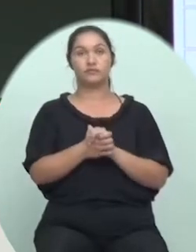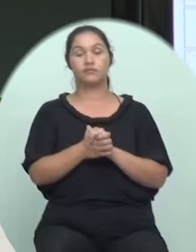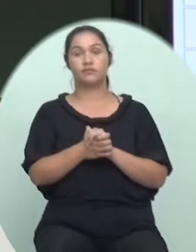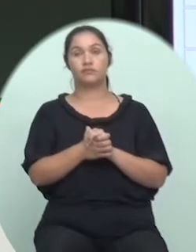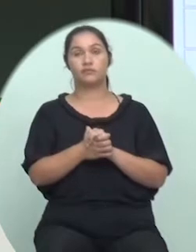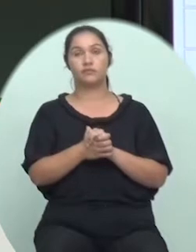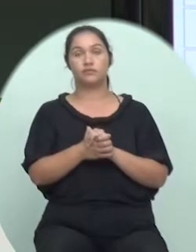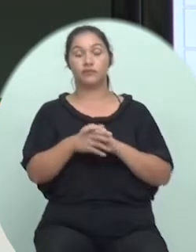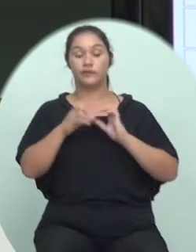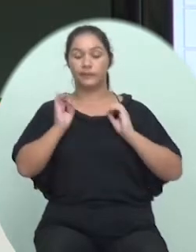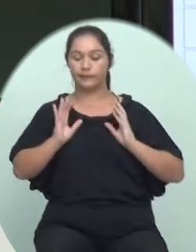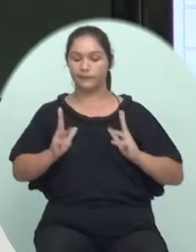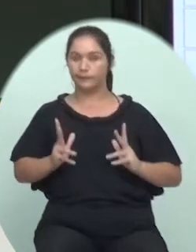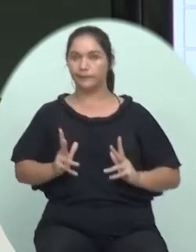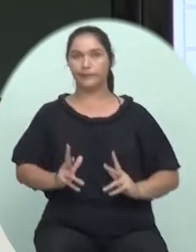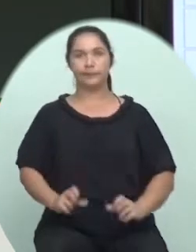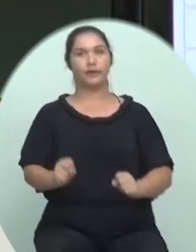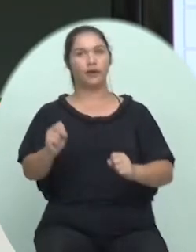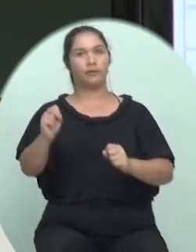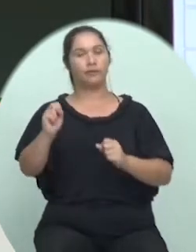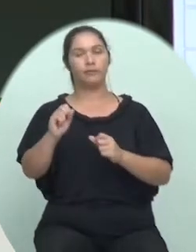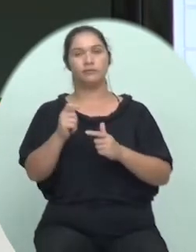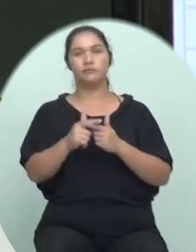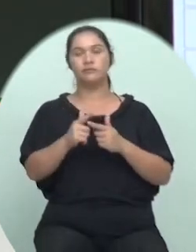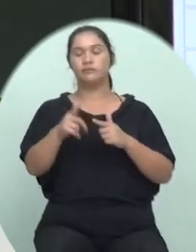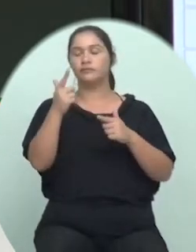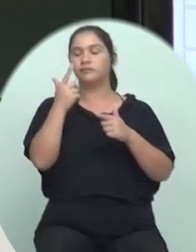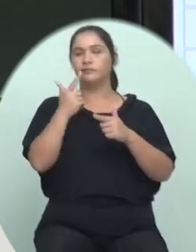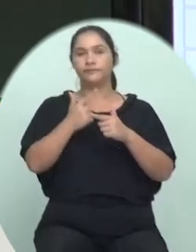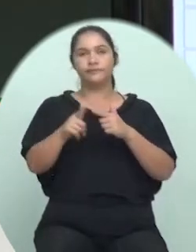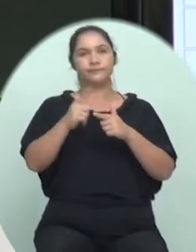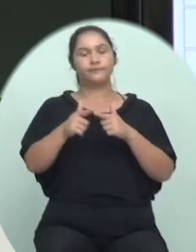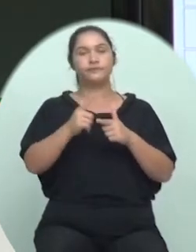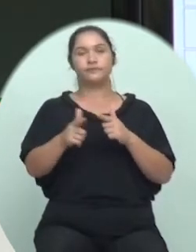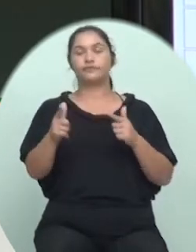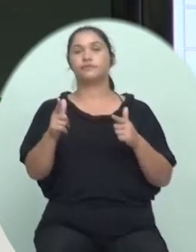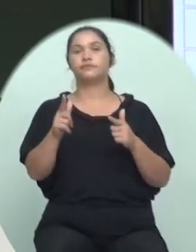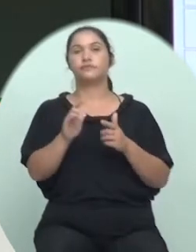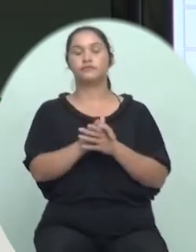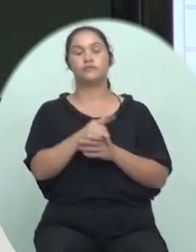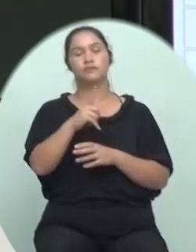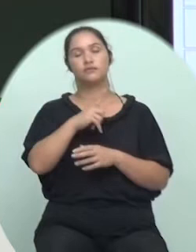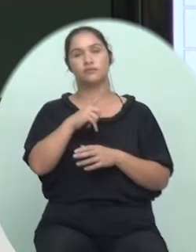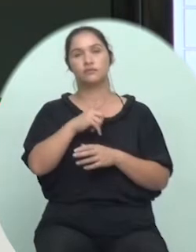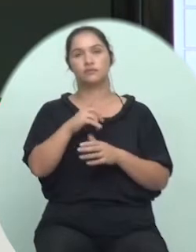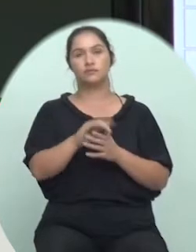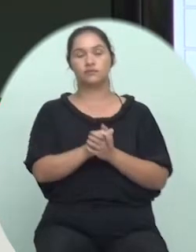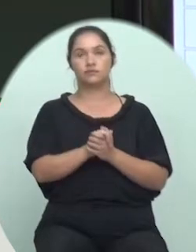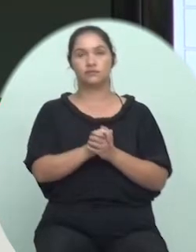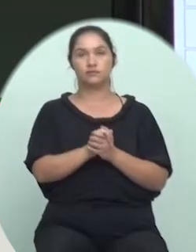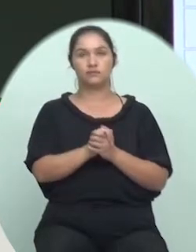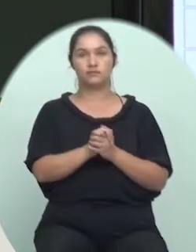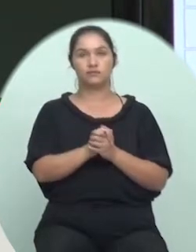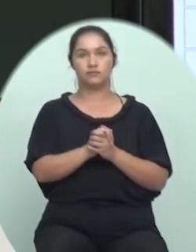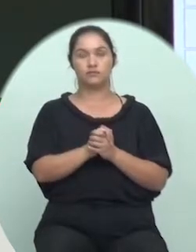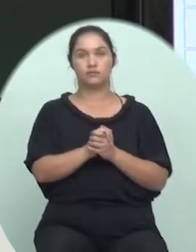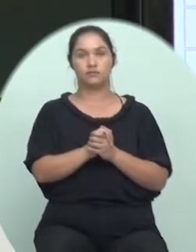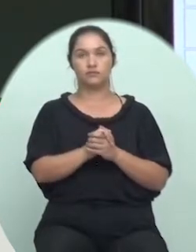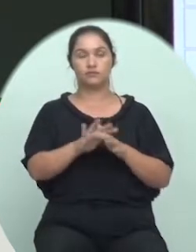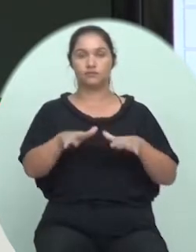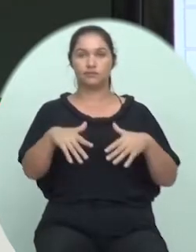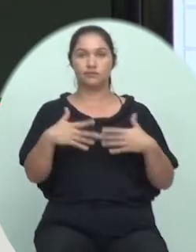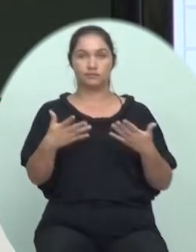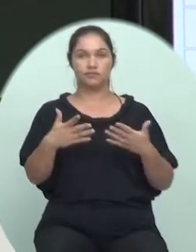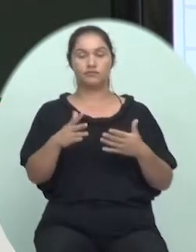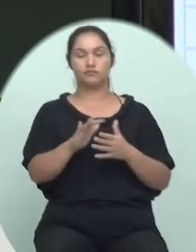vez, para acabar com esses problemas, né? Que é forte na nossa região também, muito, né? Mas principalmente